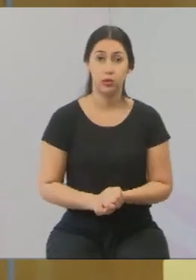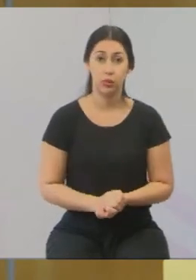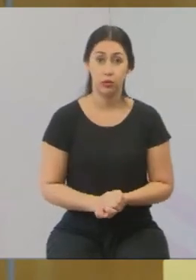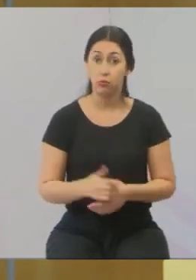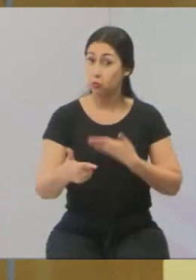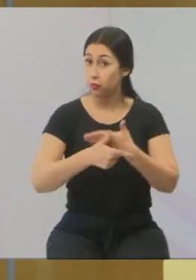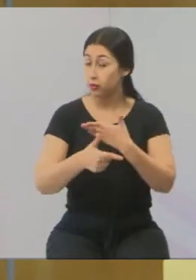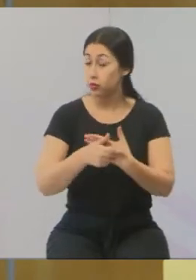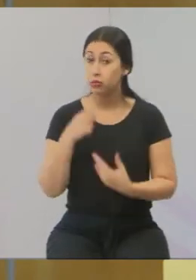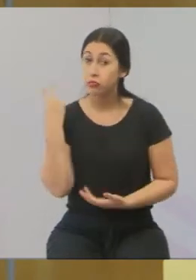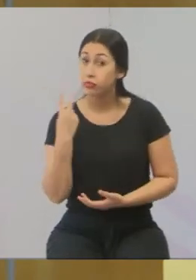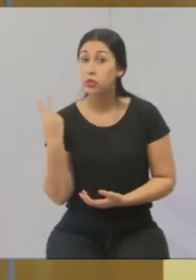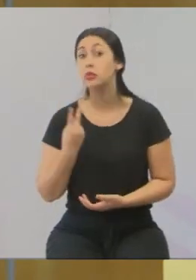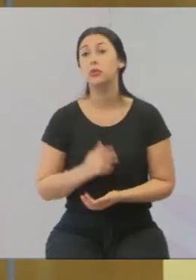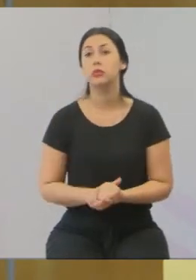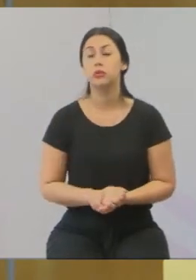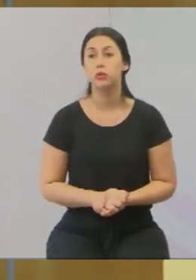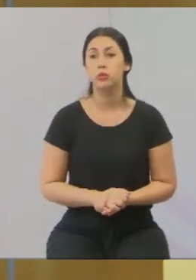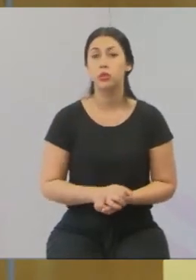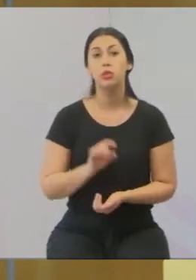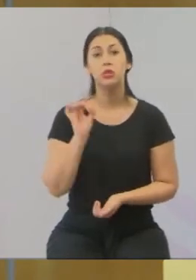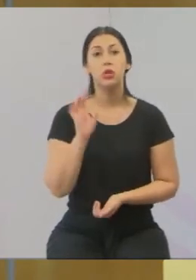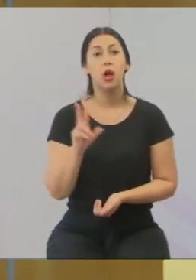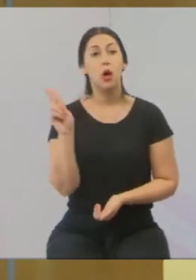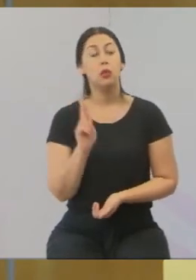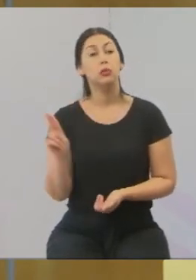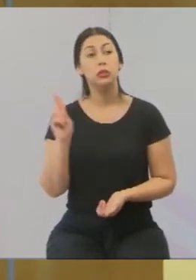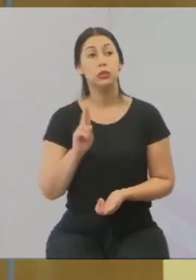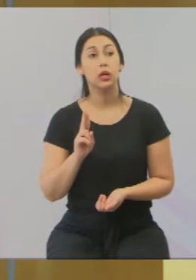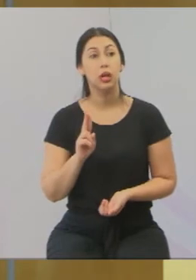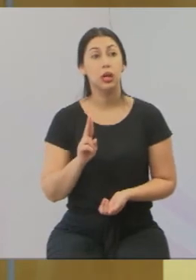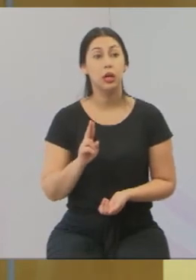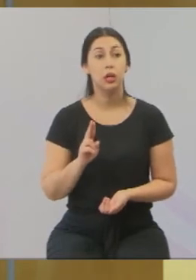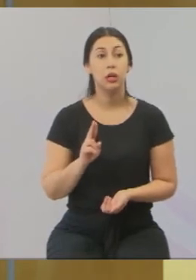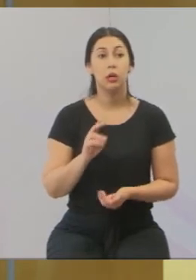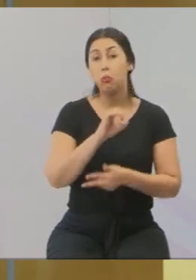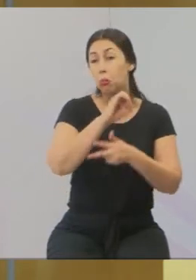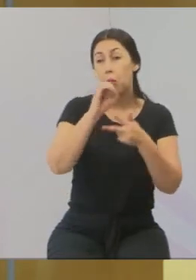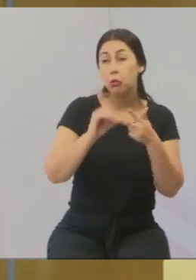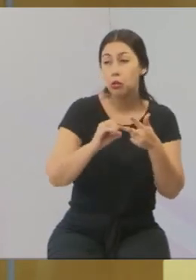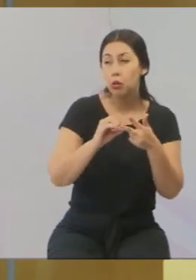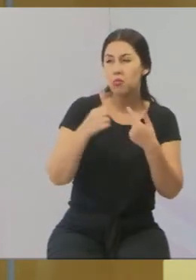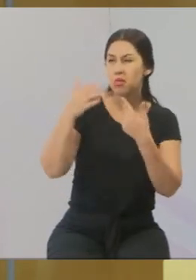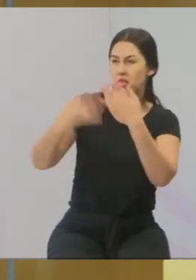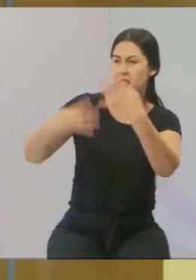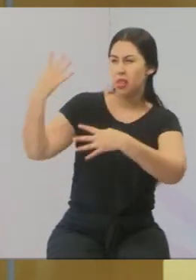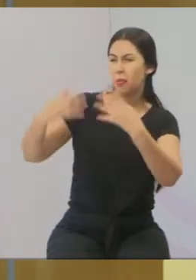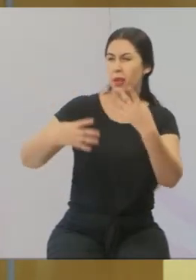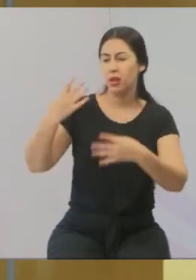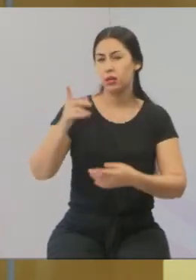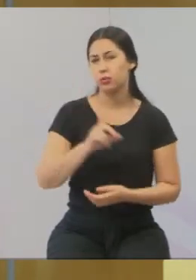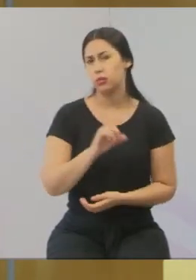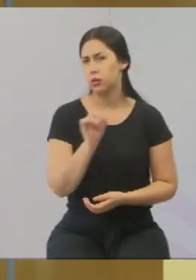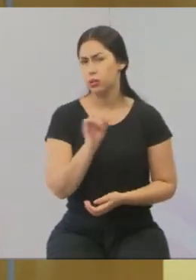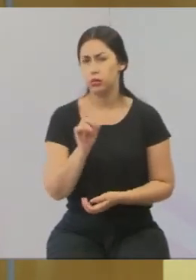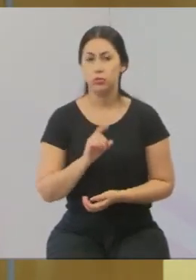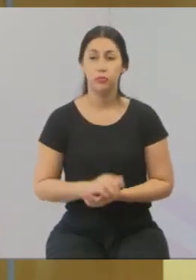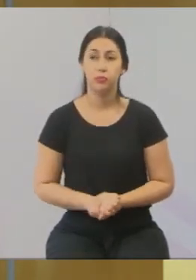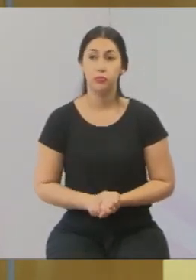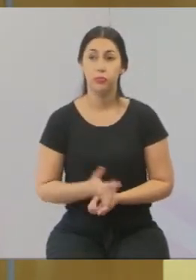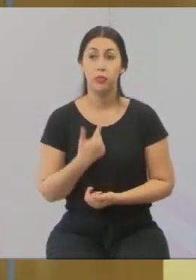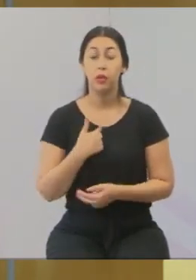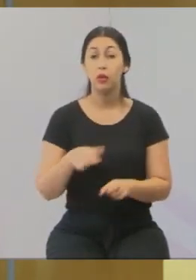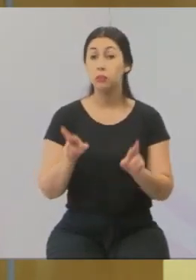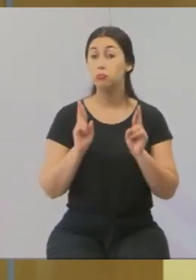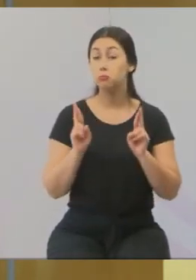do vereador. E não simplesmente usar o seu poder político para poder prejudicar um adversário. Tá? Então, espero que